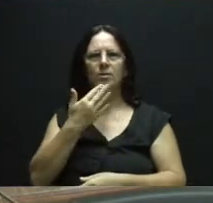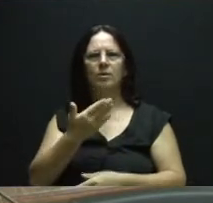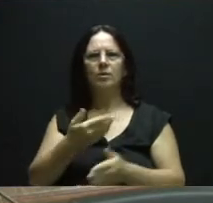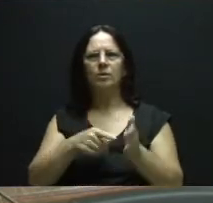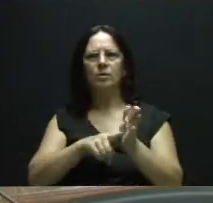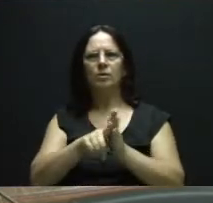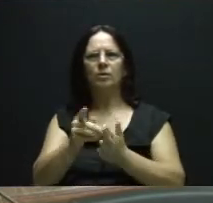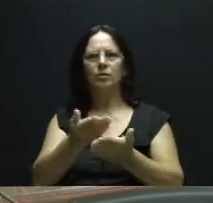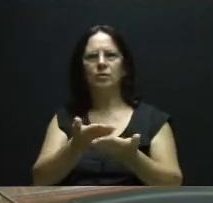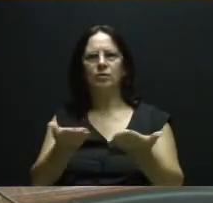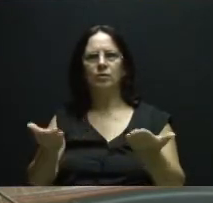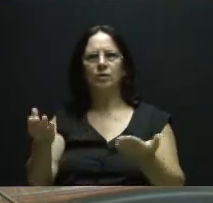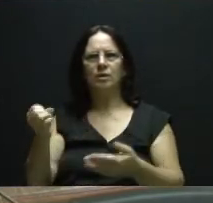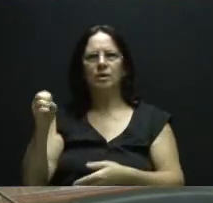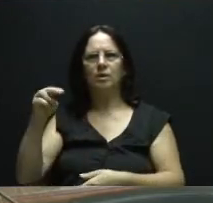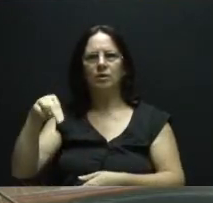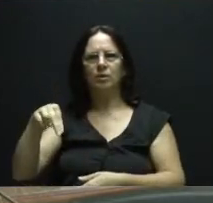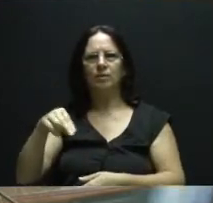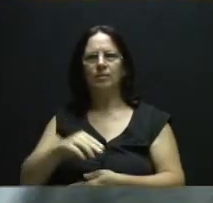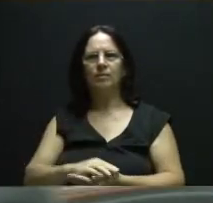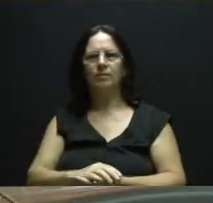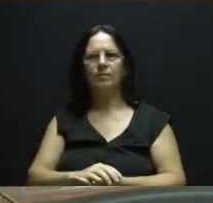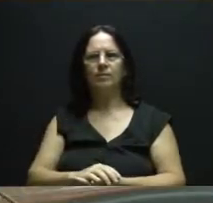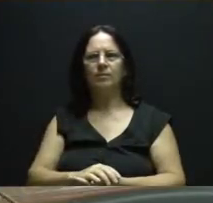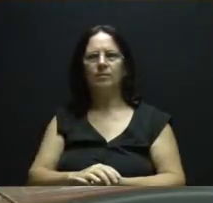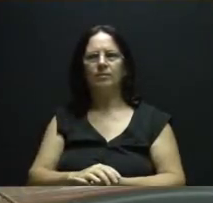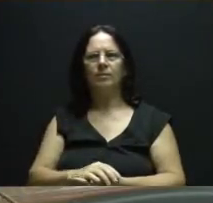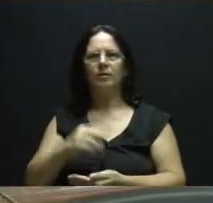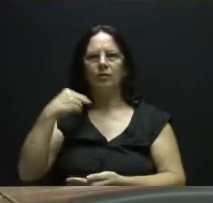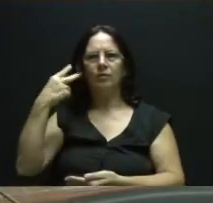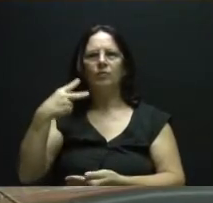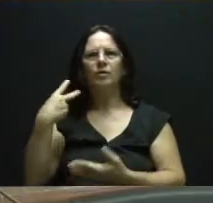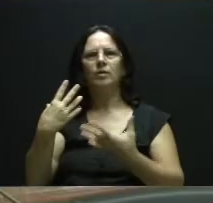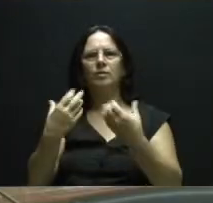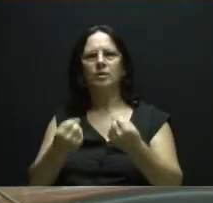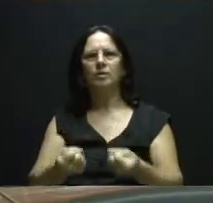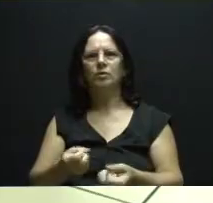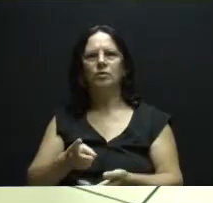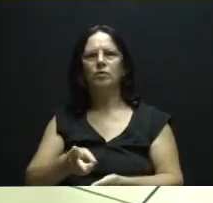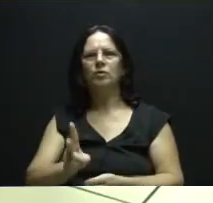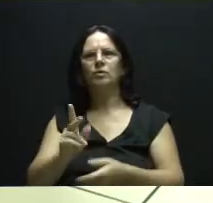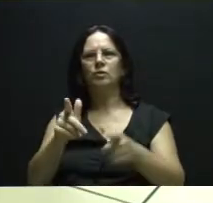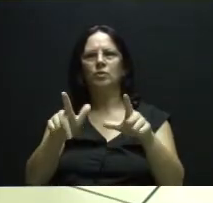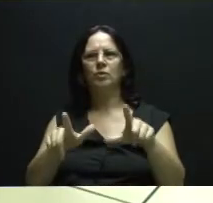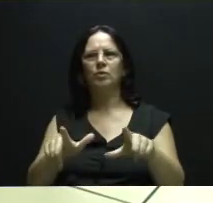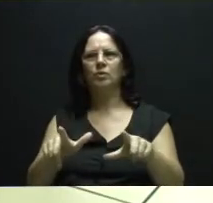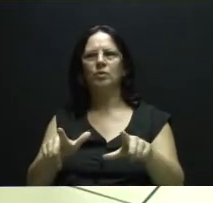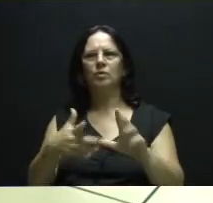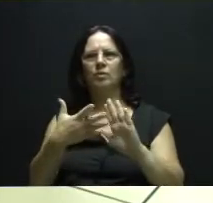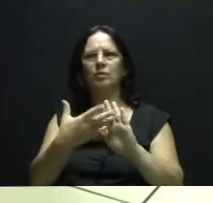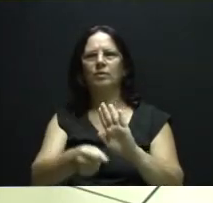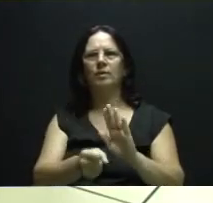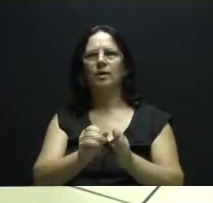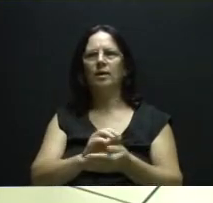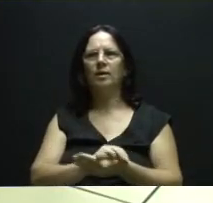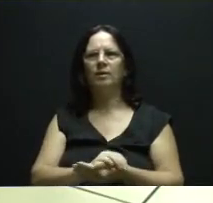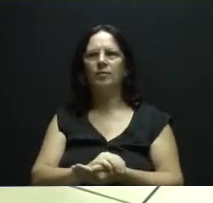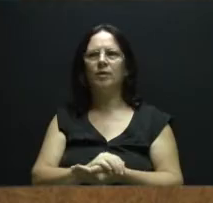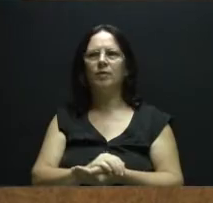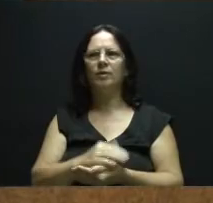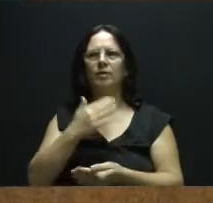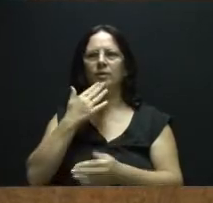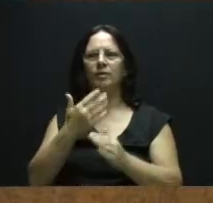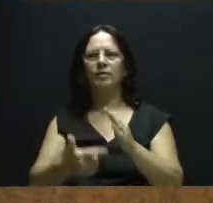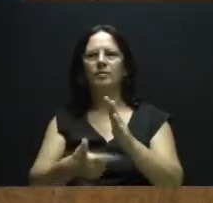plenário a questão de ordem o vereador anderson de lana vereadores forem pela aprovação permanece como se encontram aprovado solicita